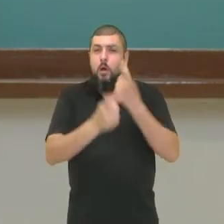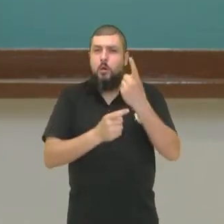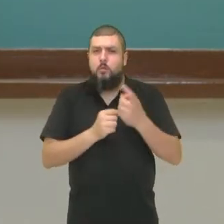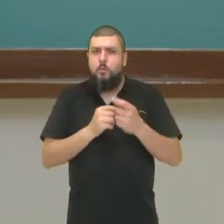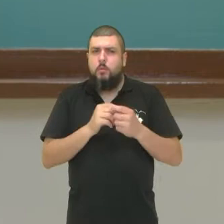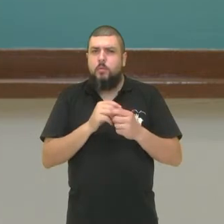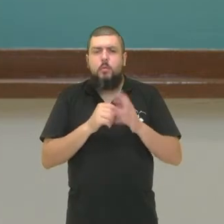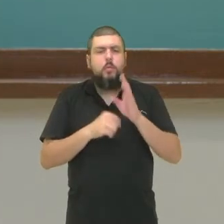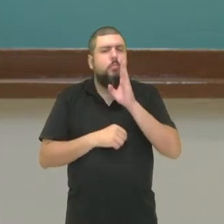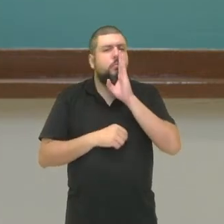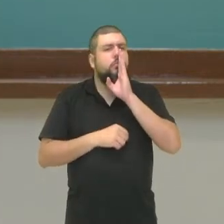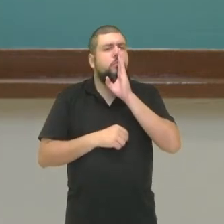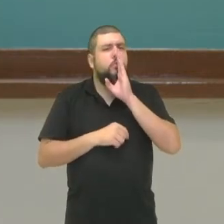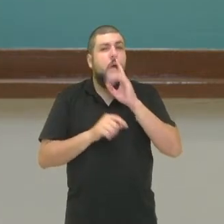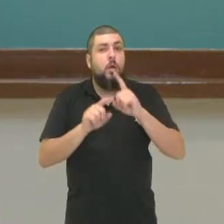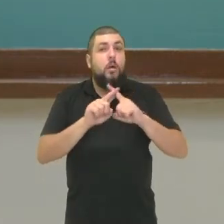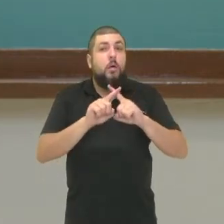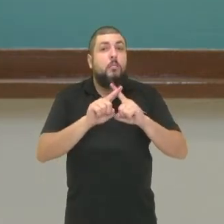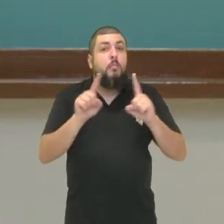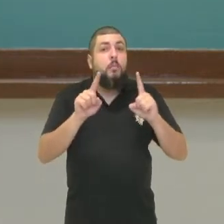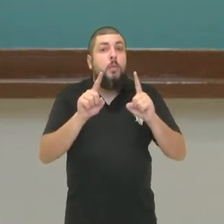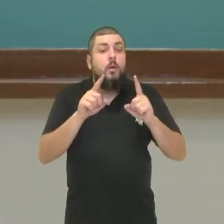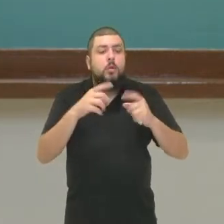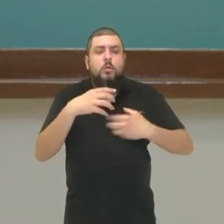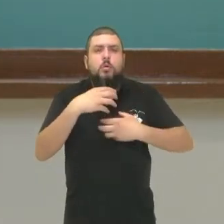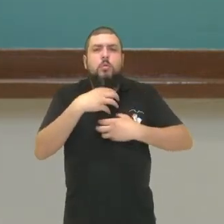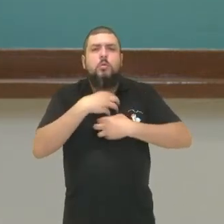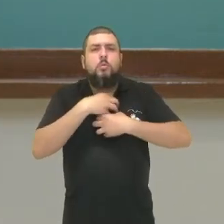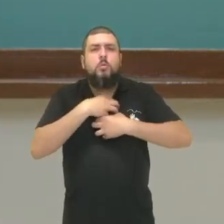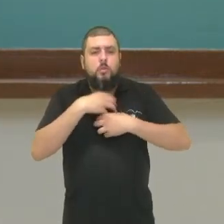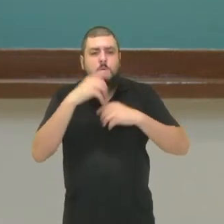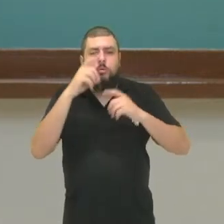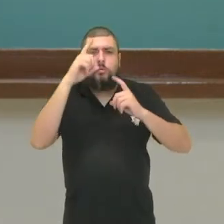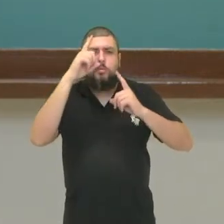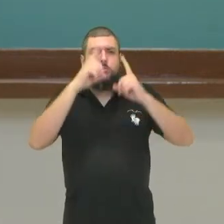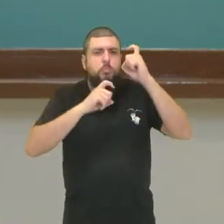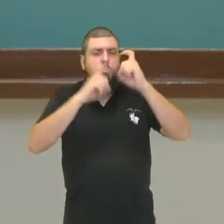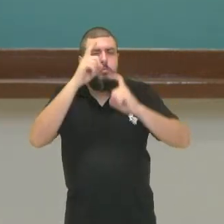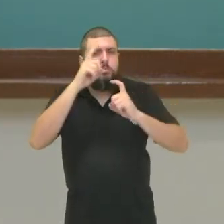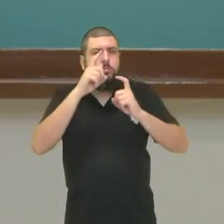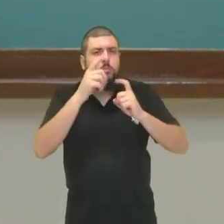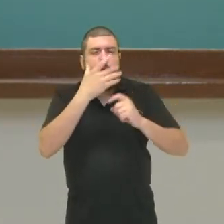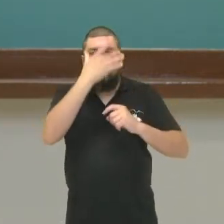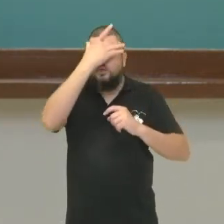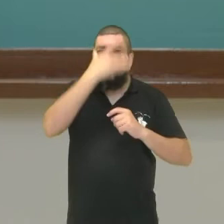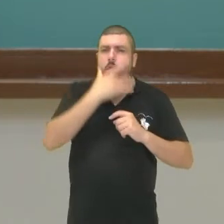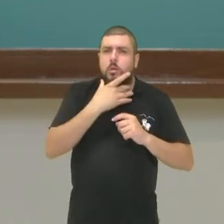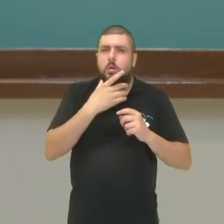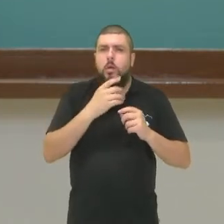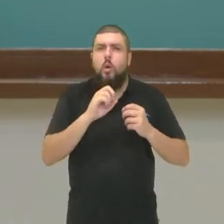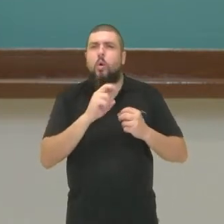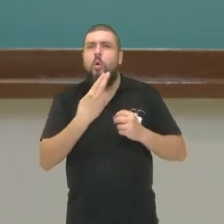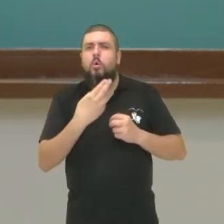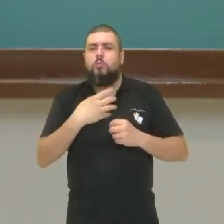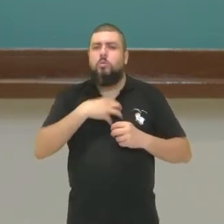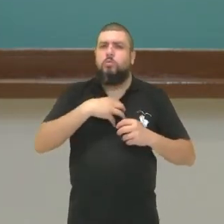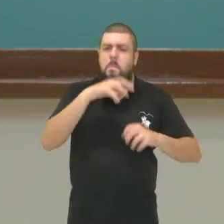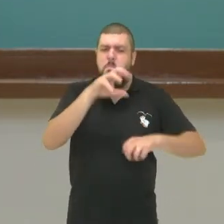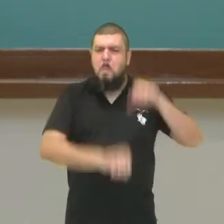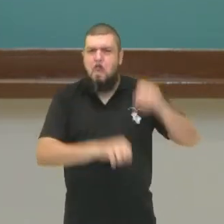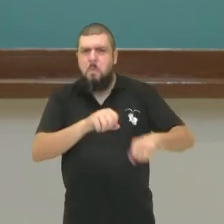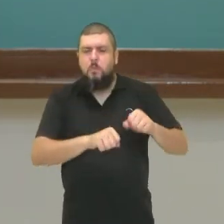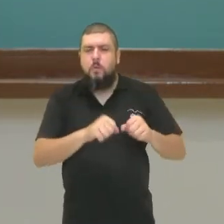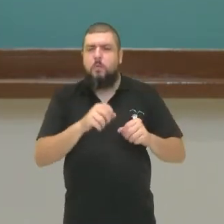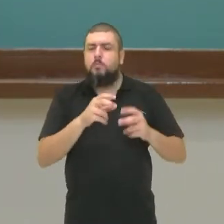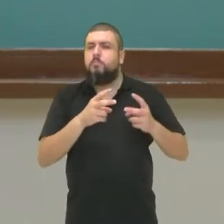nada. Só na forma como ele está andando, ou como está a fisionomia dele, ou como está pegando as coisas, o corpo dele está